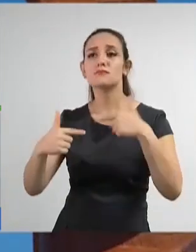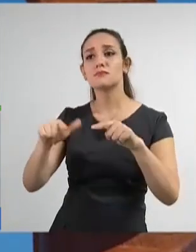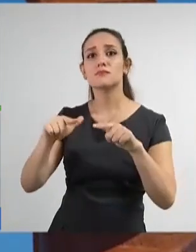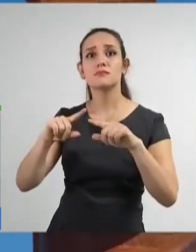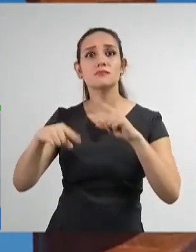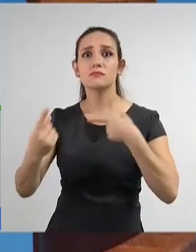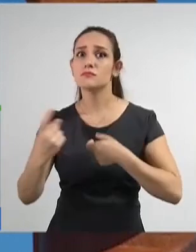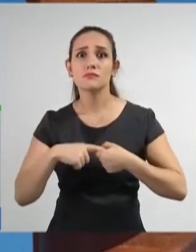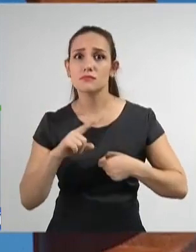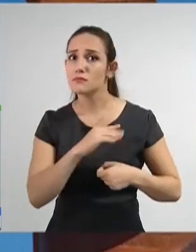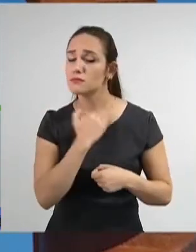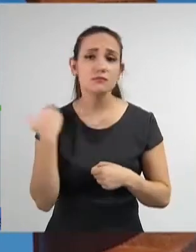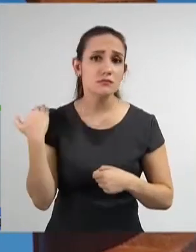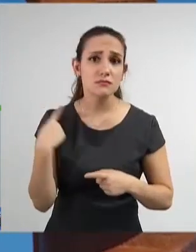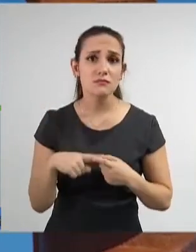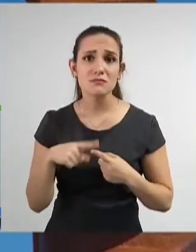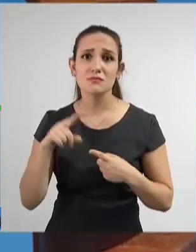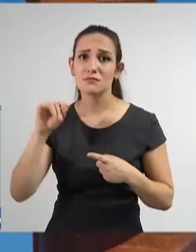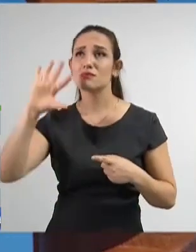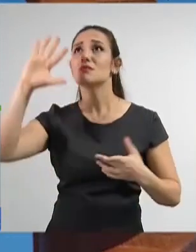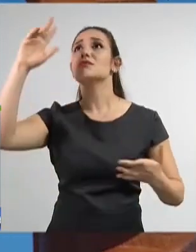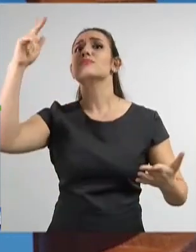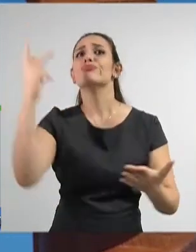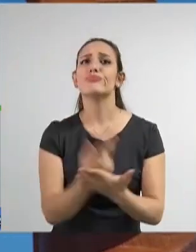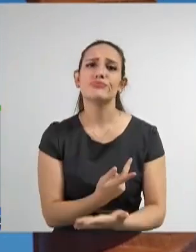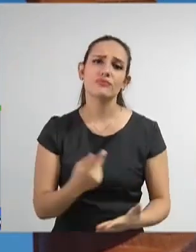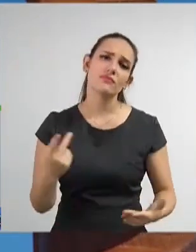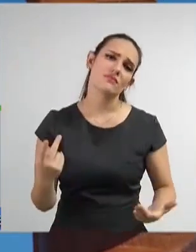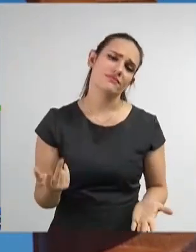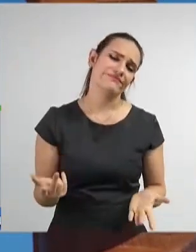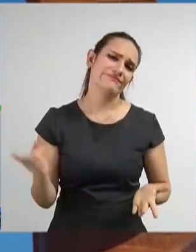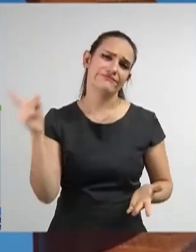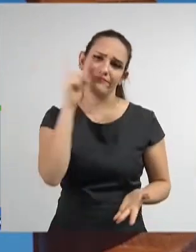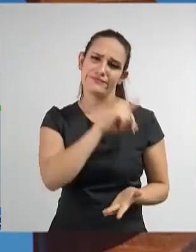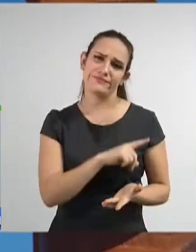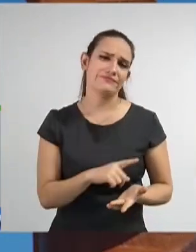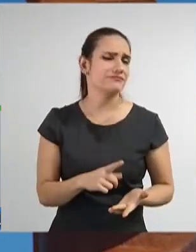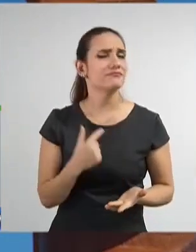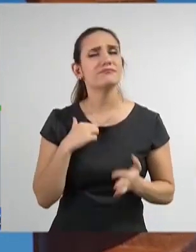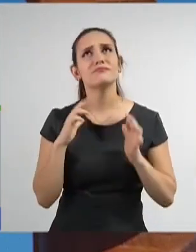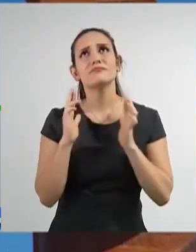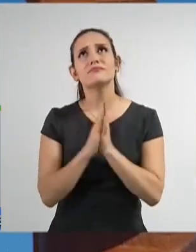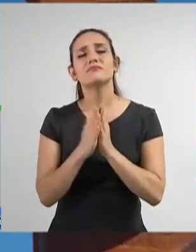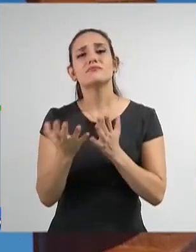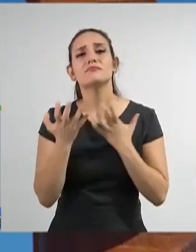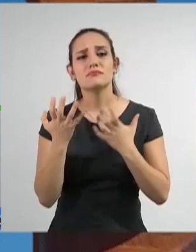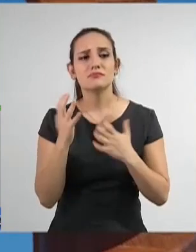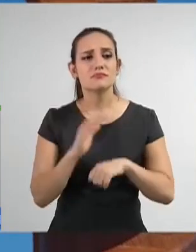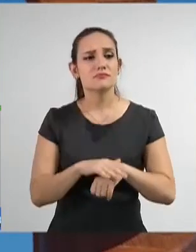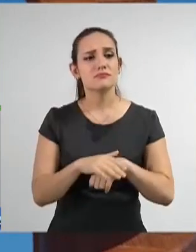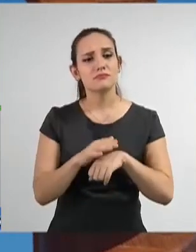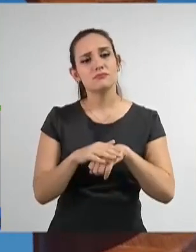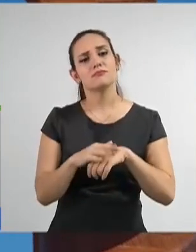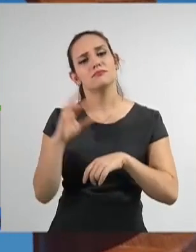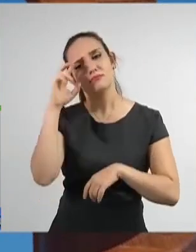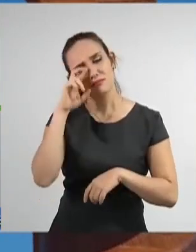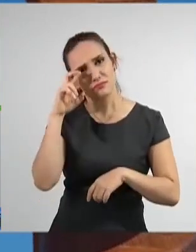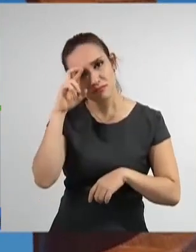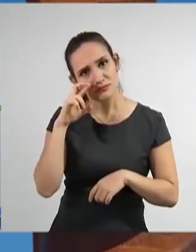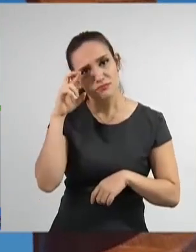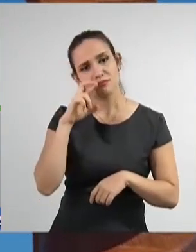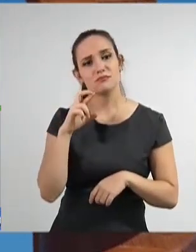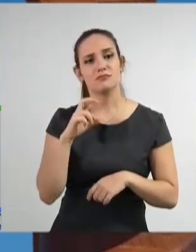assim, realmente é muito triste. Nós esperamos que cada vez mais haja uma fiscalização, uma